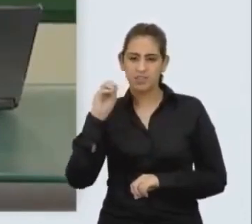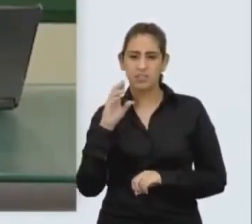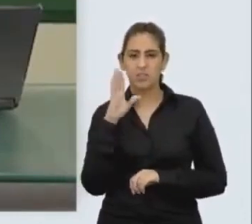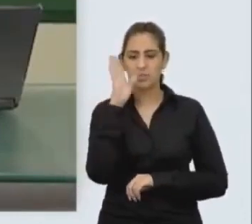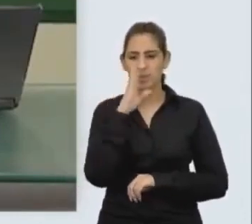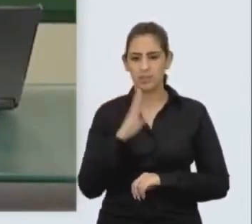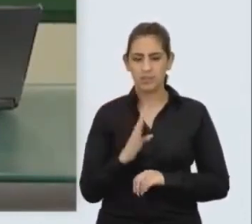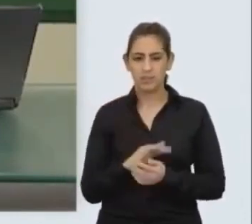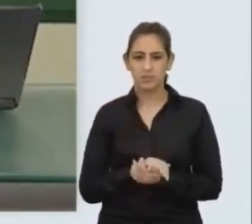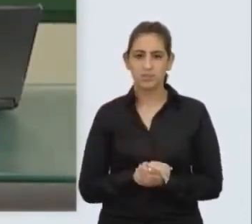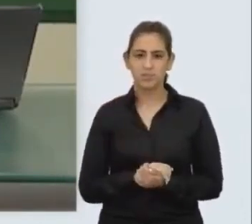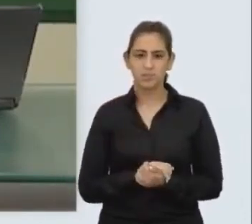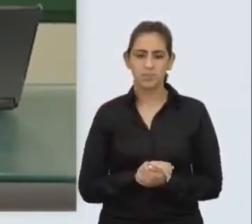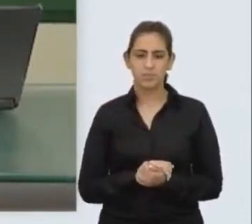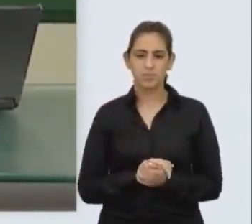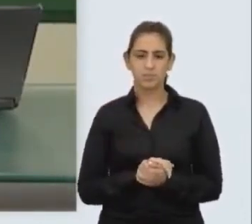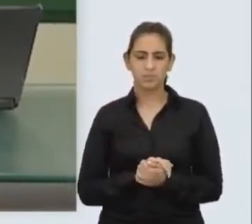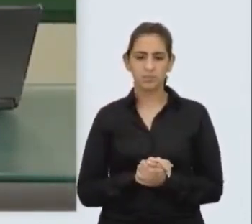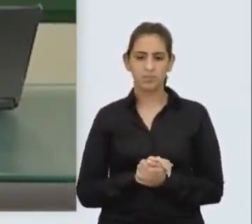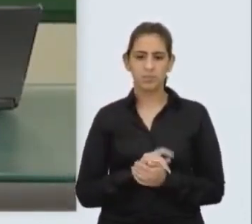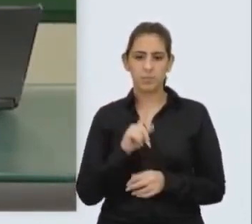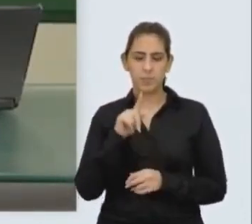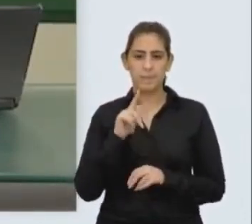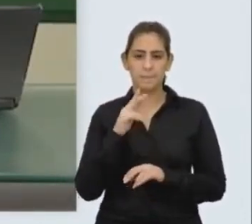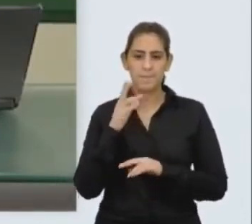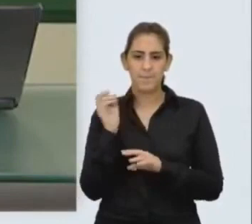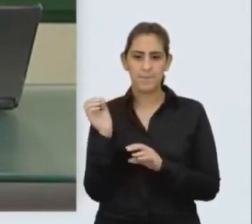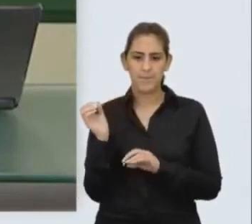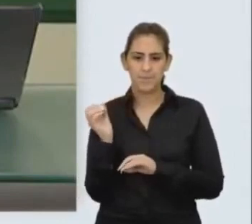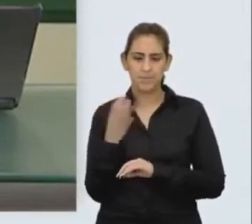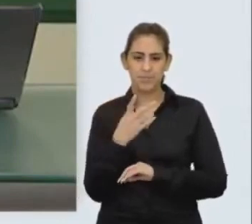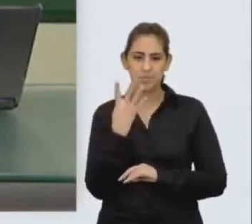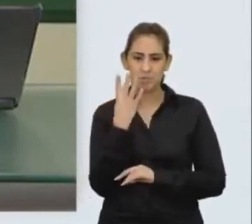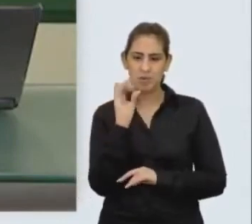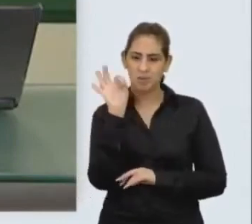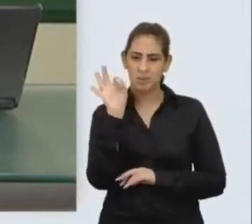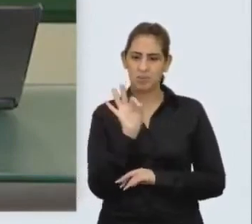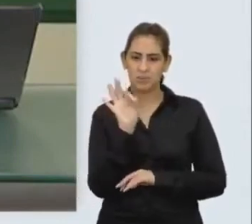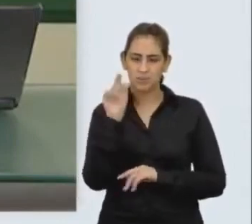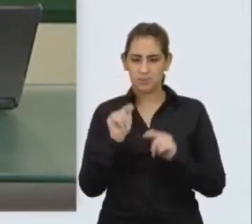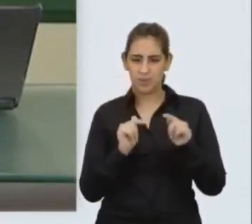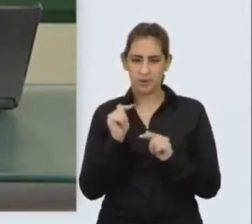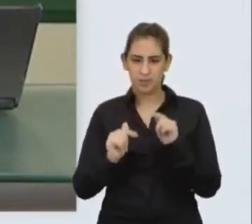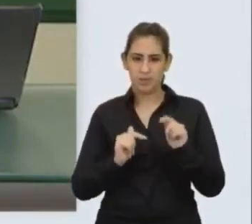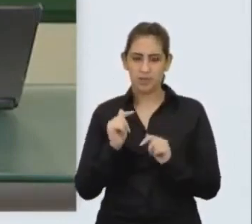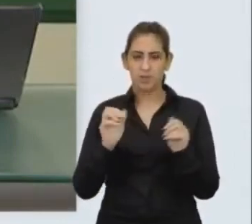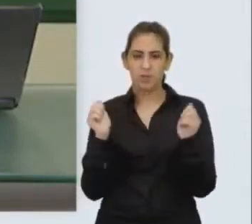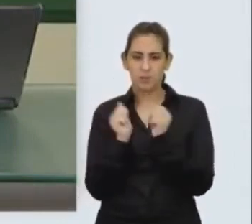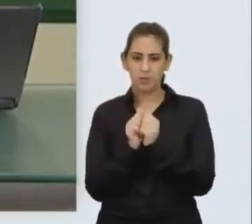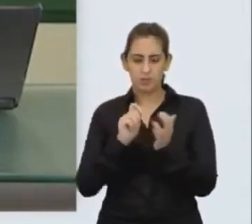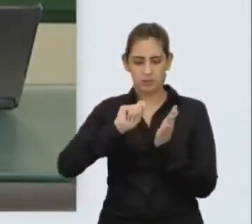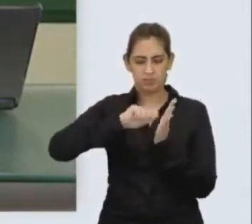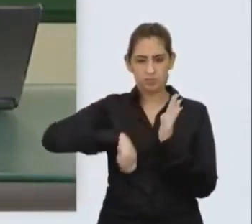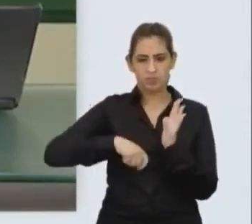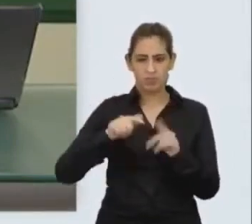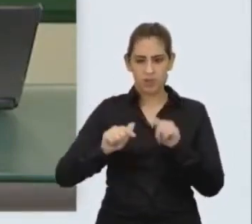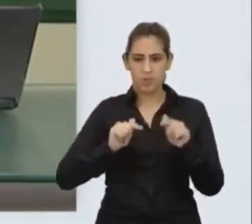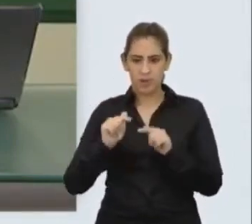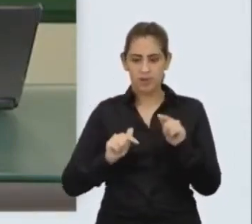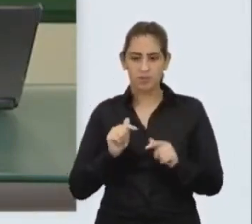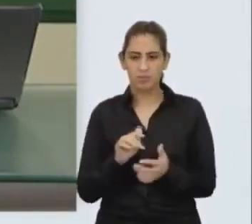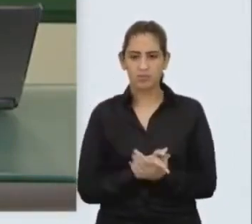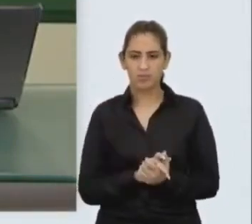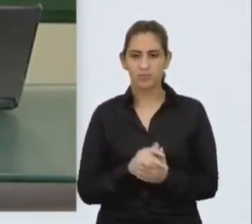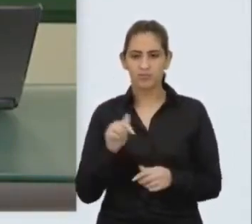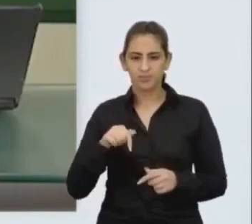empreendimentos já são responsáveis pela geração de 40% dos postos de trabalho com carteira assinada e hoje